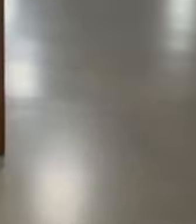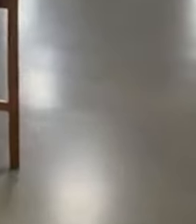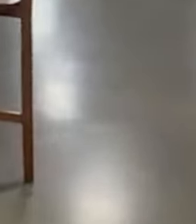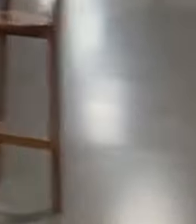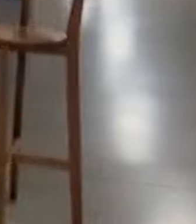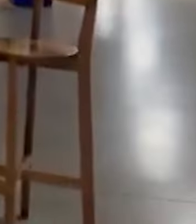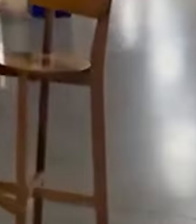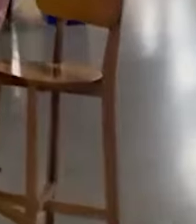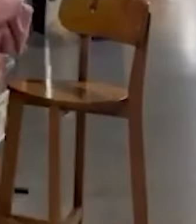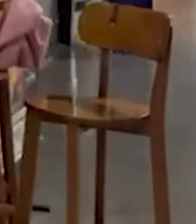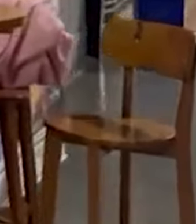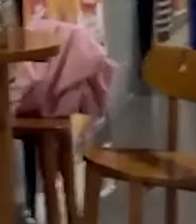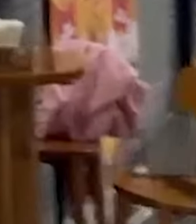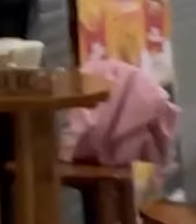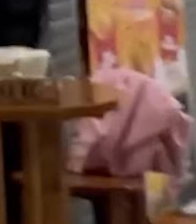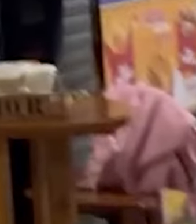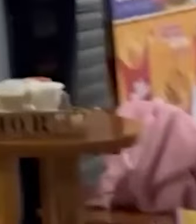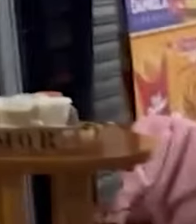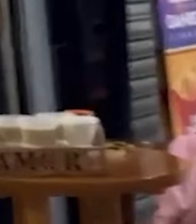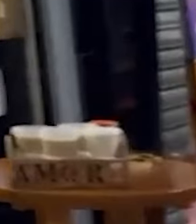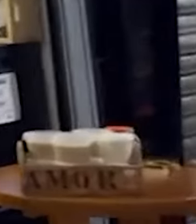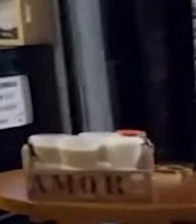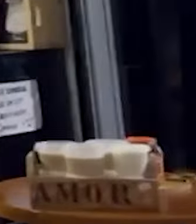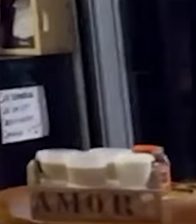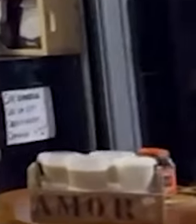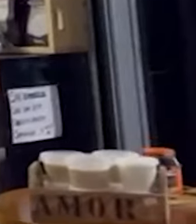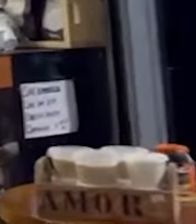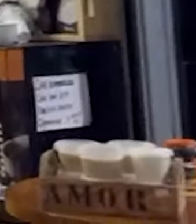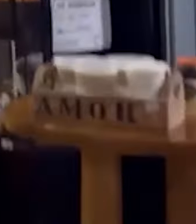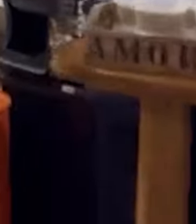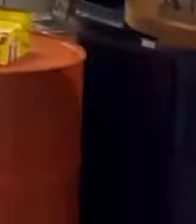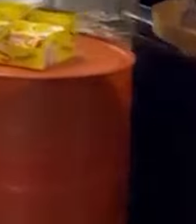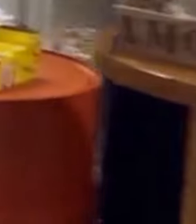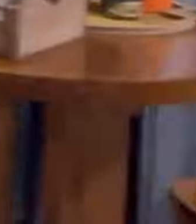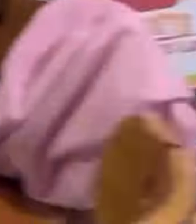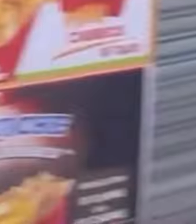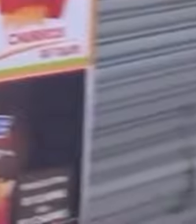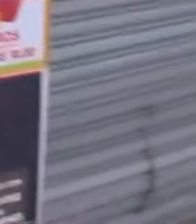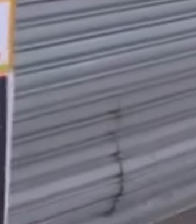Aqui nós temos o Empório Jet